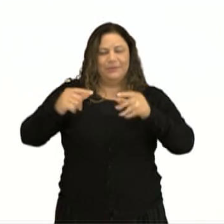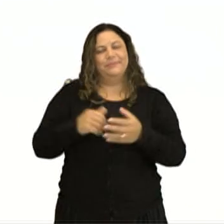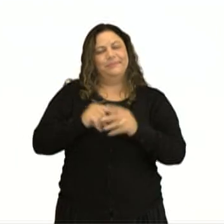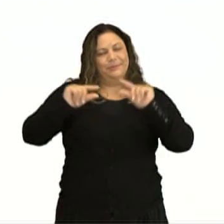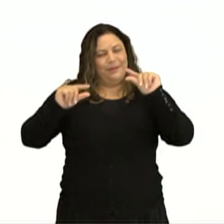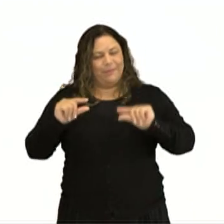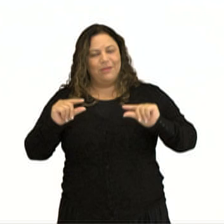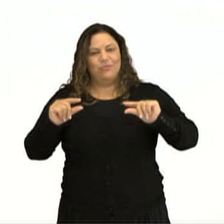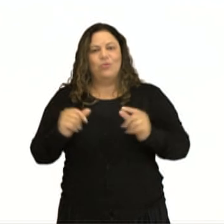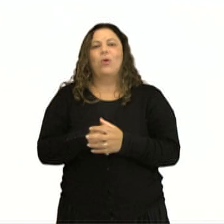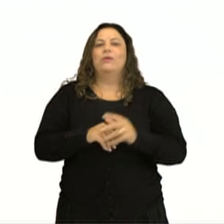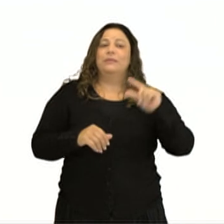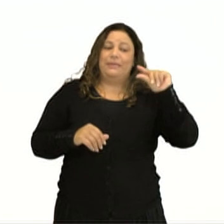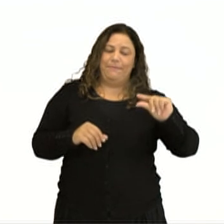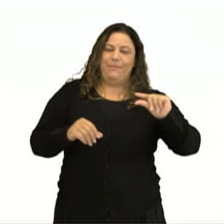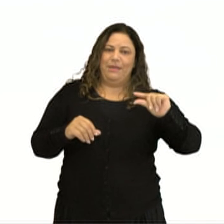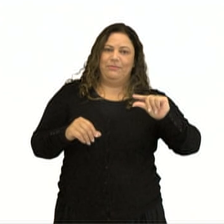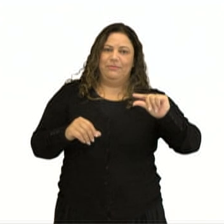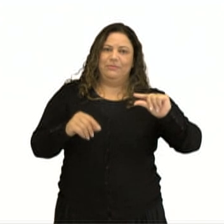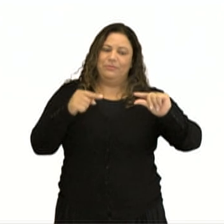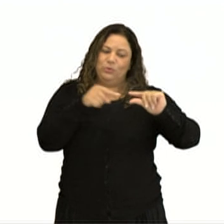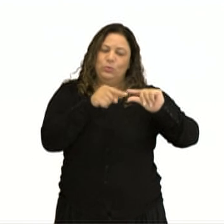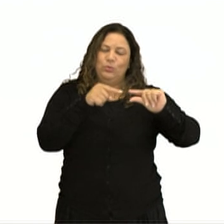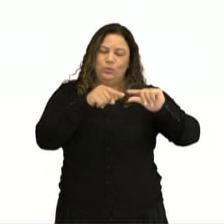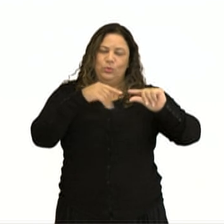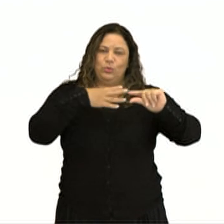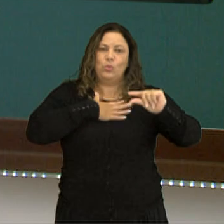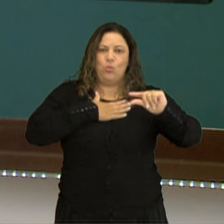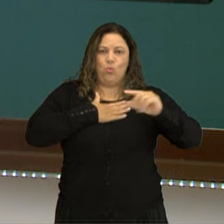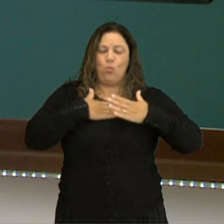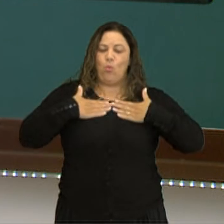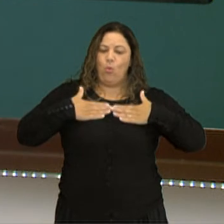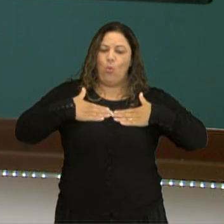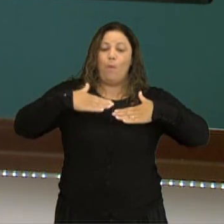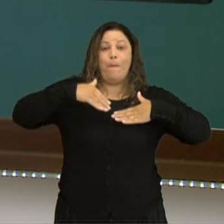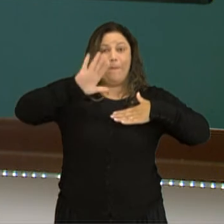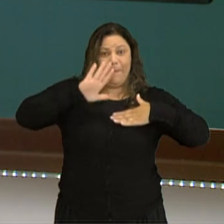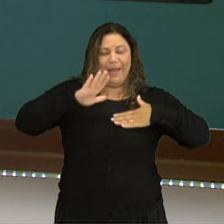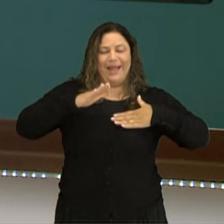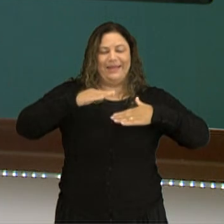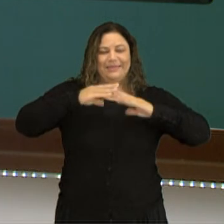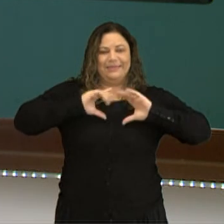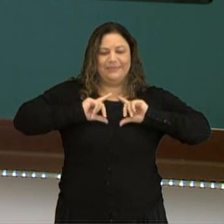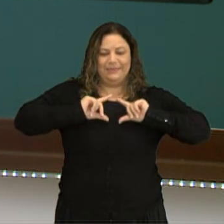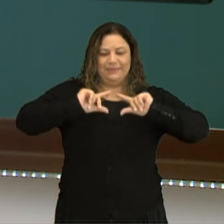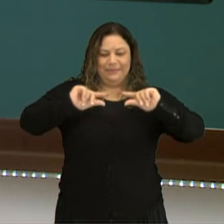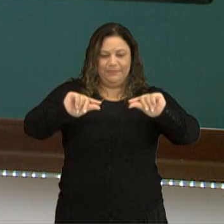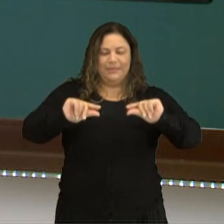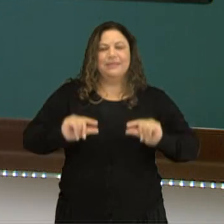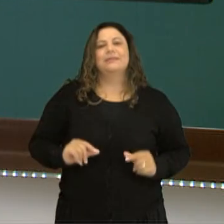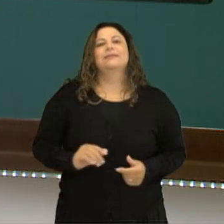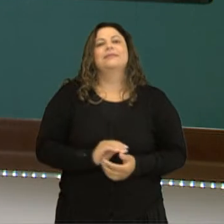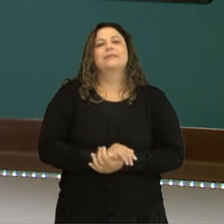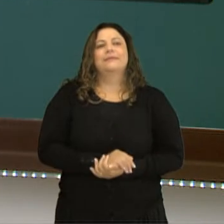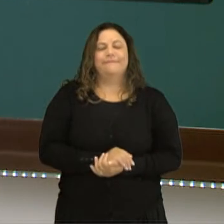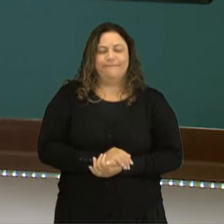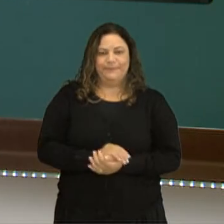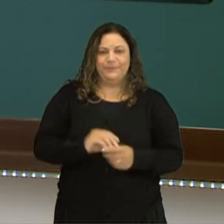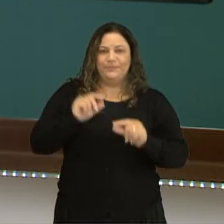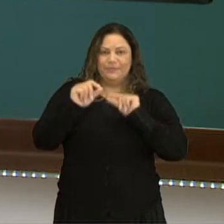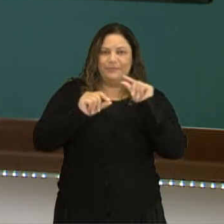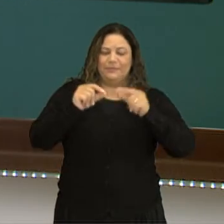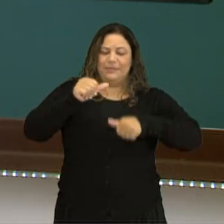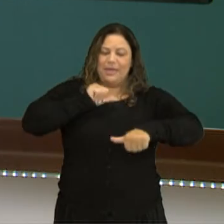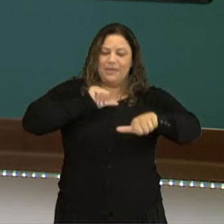menor. Ele tem menos energia interna e aí o corpo tem mais energia e ele vai perder um pouquinho de calor para o termômetro, que vai